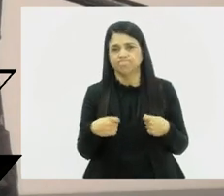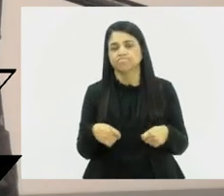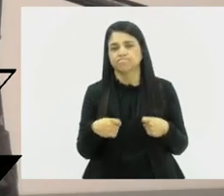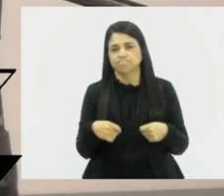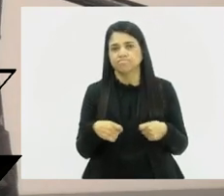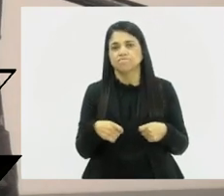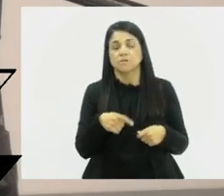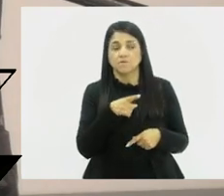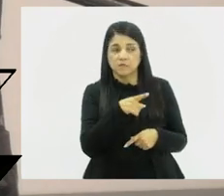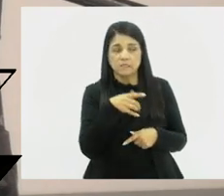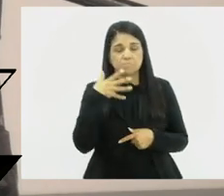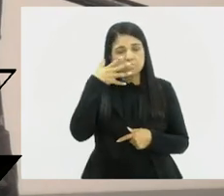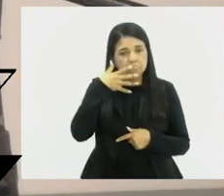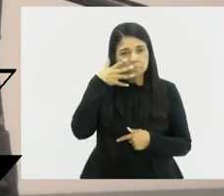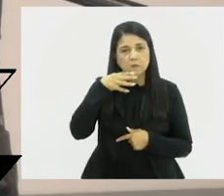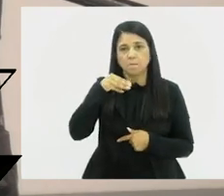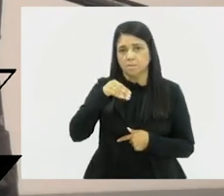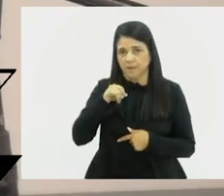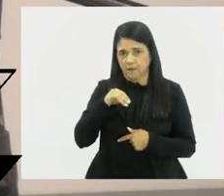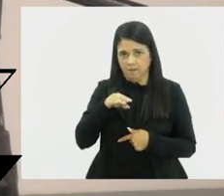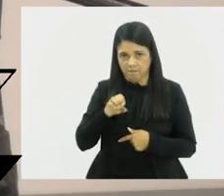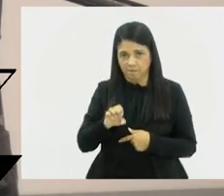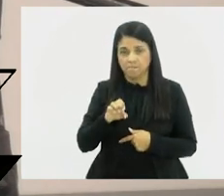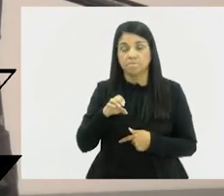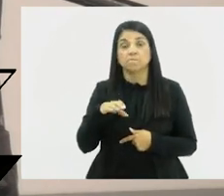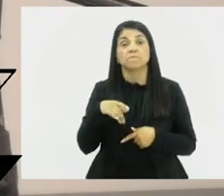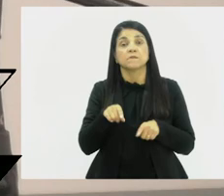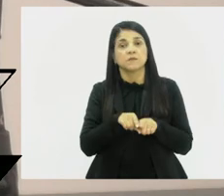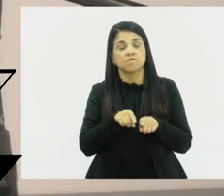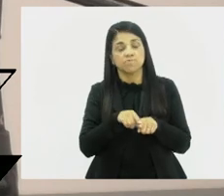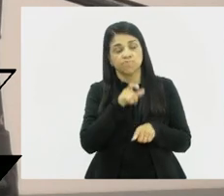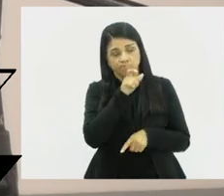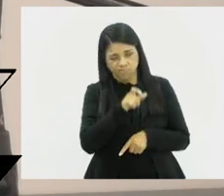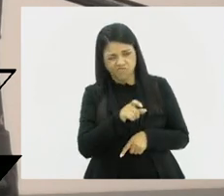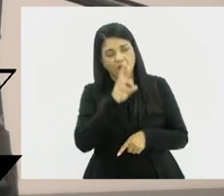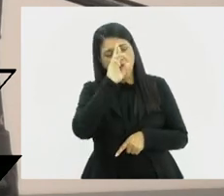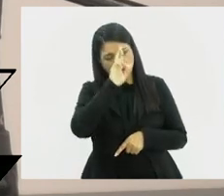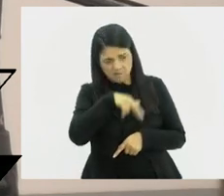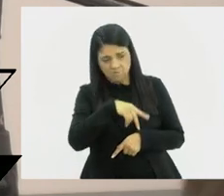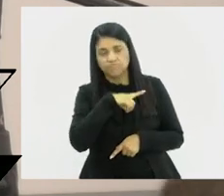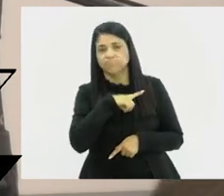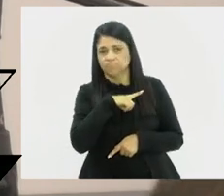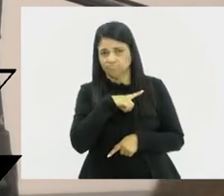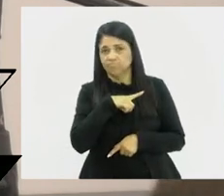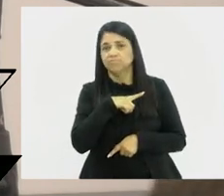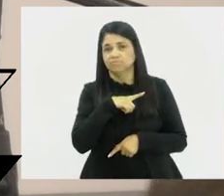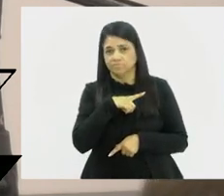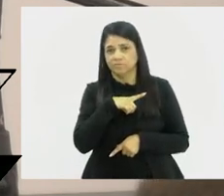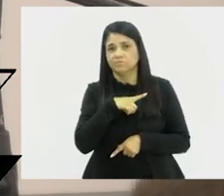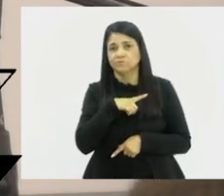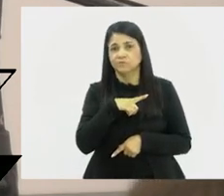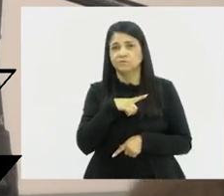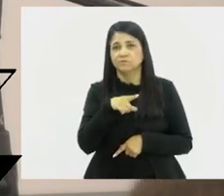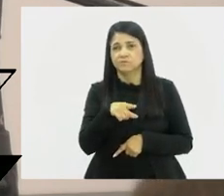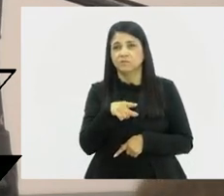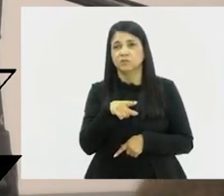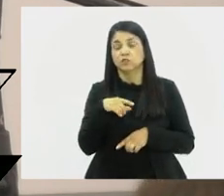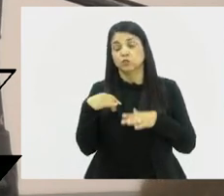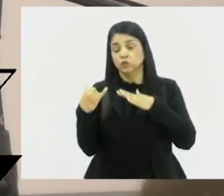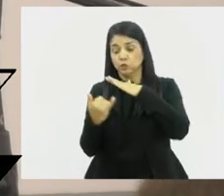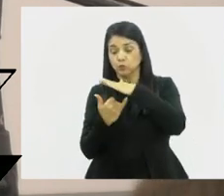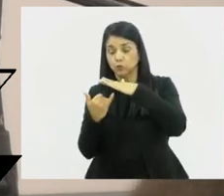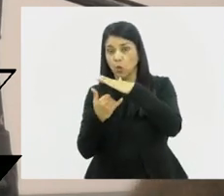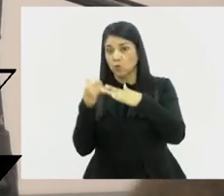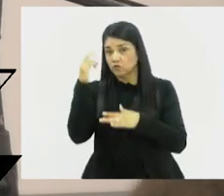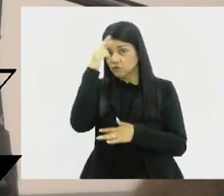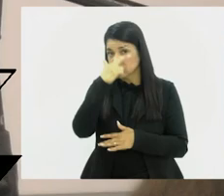como você mencionou, Mink, Vossa Excelência tem toda a razão quando se fala dos órgãos fiscalizadores,